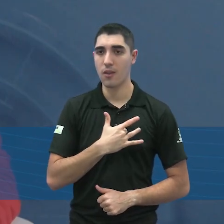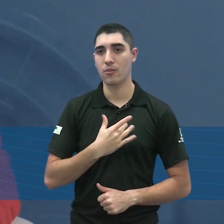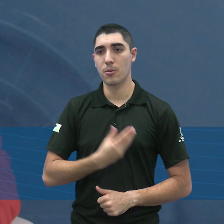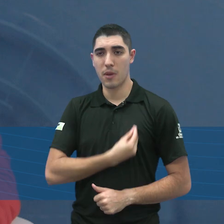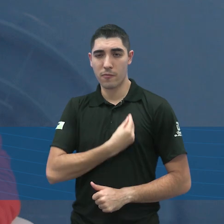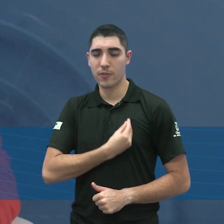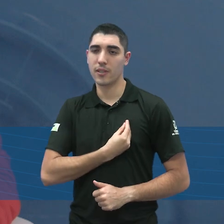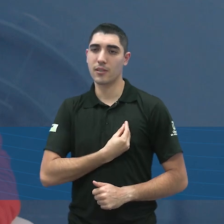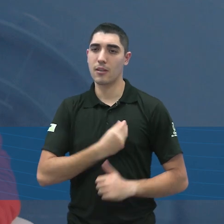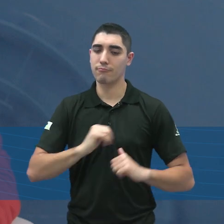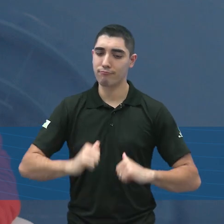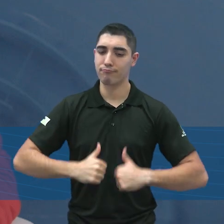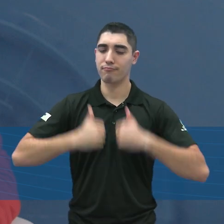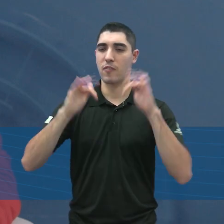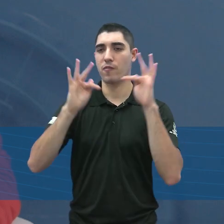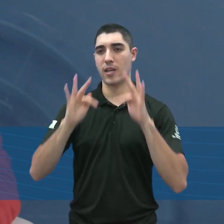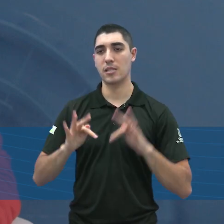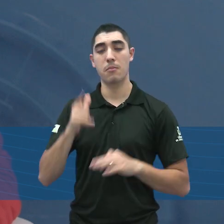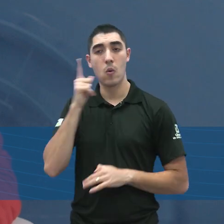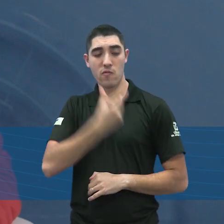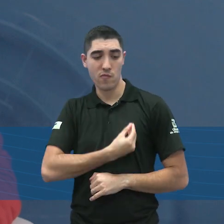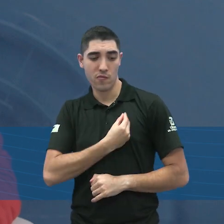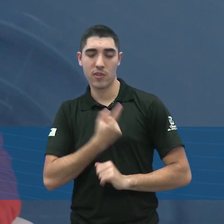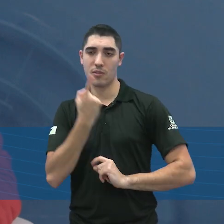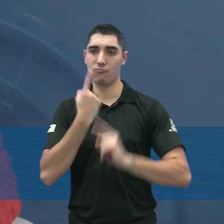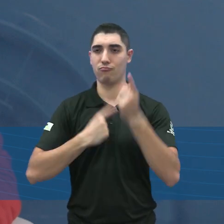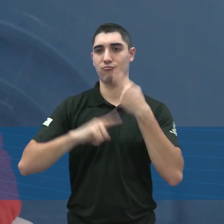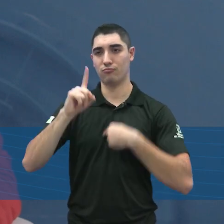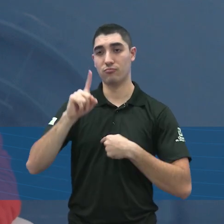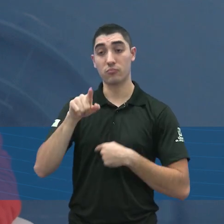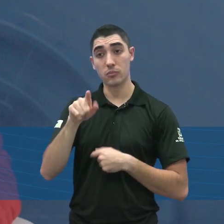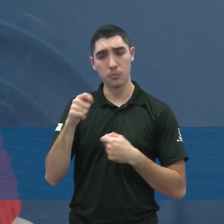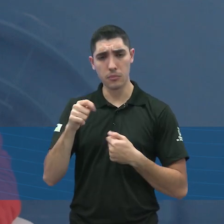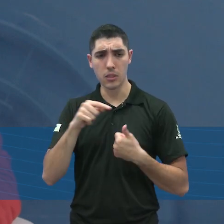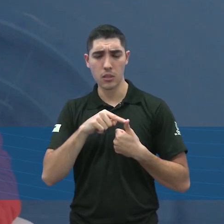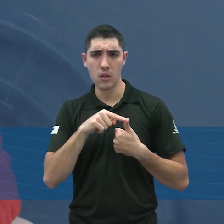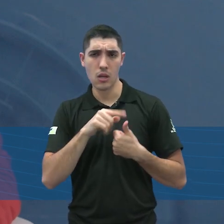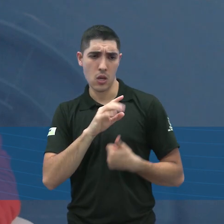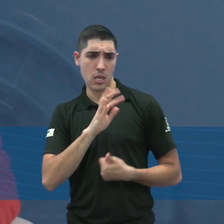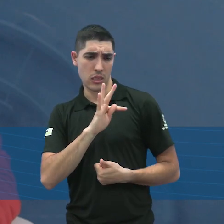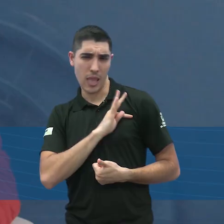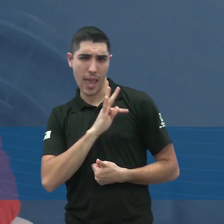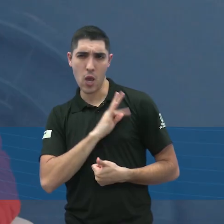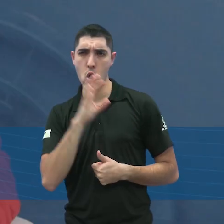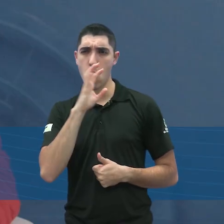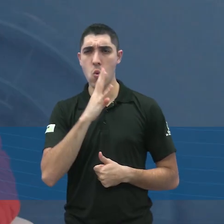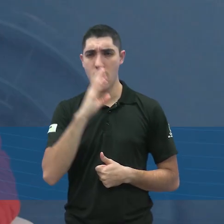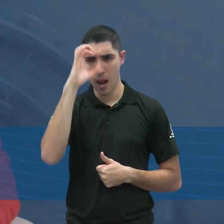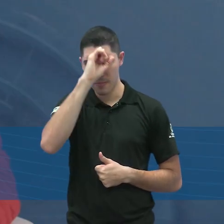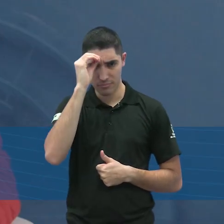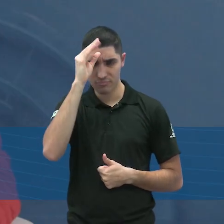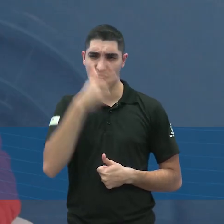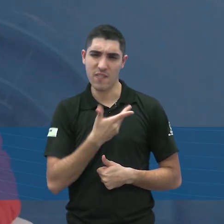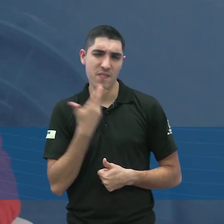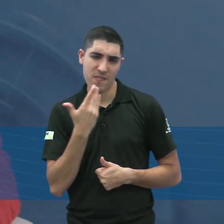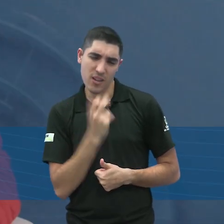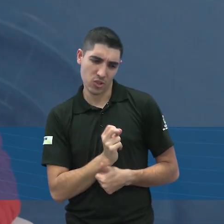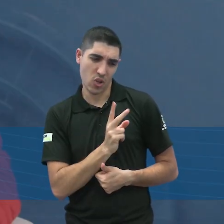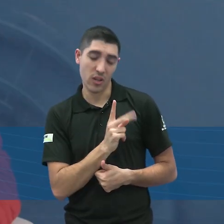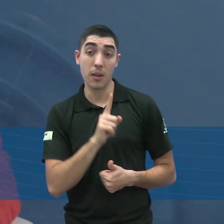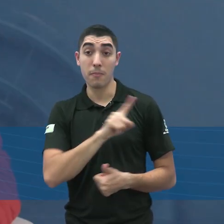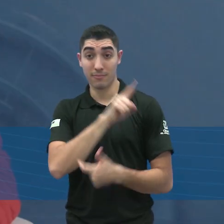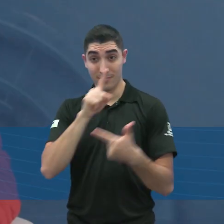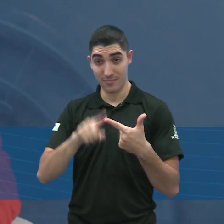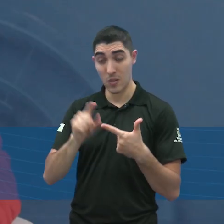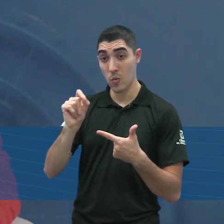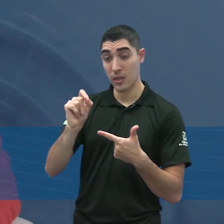uma vida mais feliz, uma vida de sucesso. Então, ser bom tecnicamente a gente consegue com mais facilidade. Agora, o